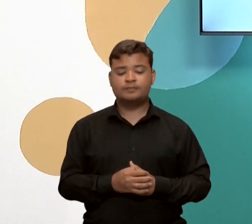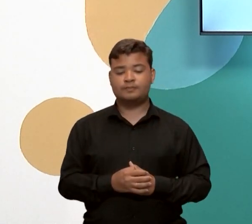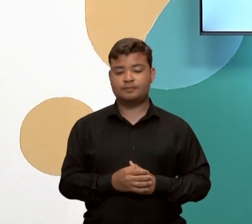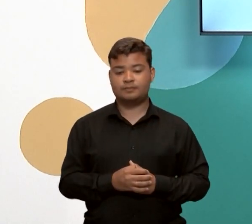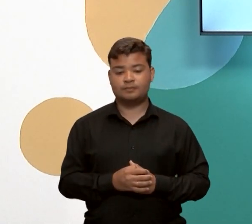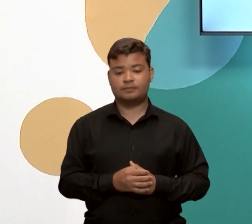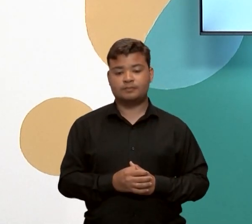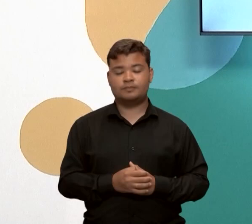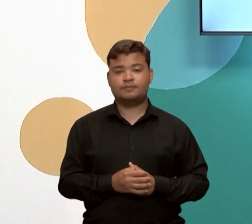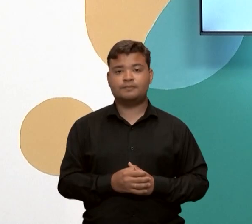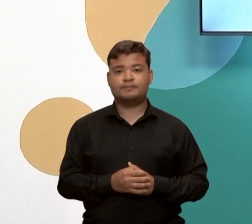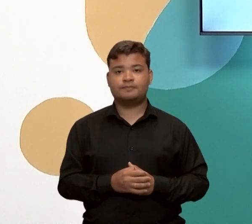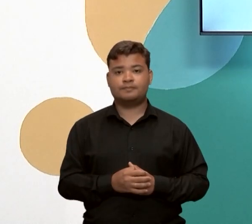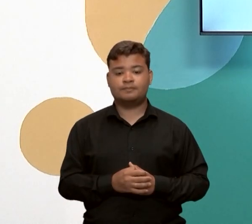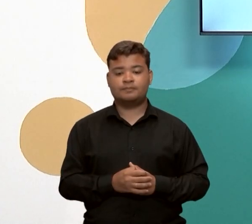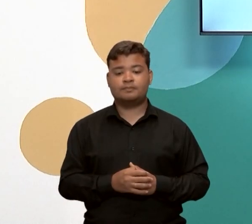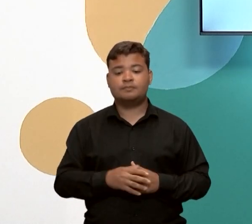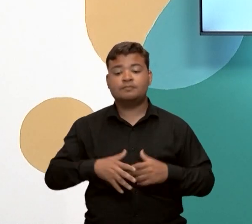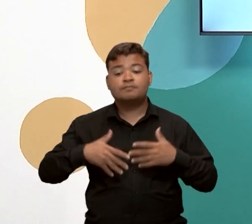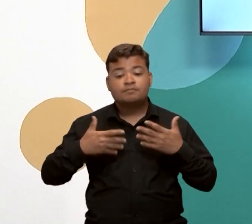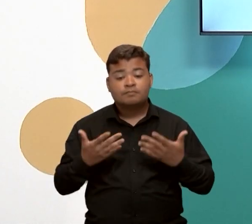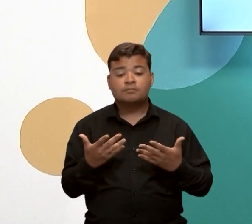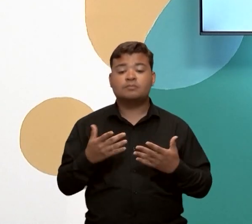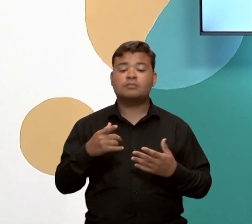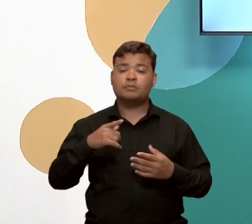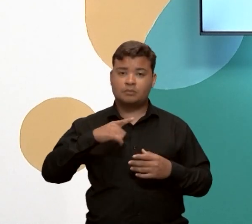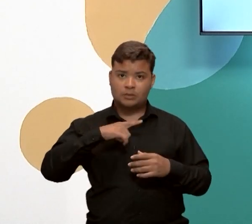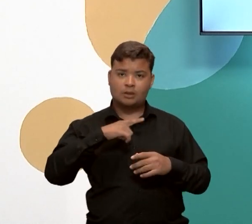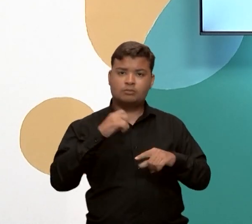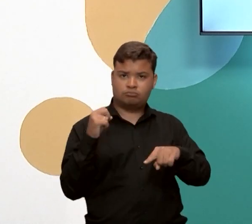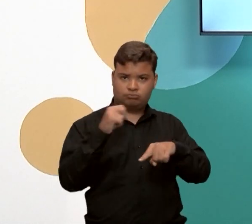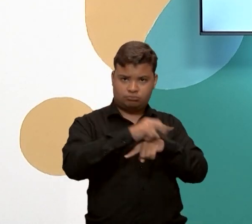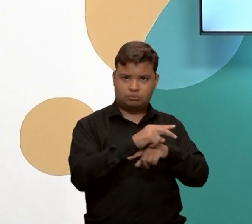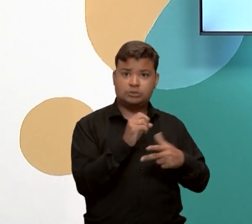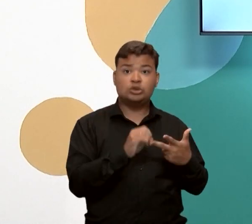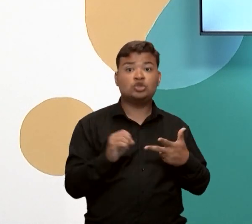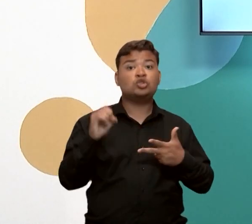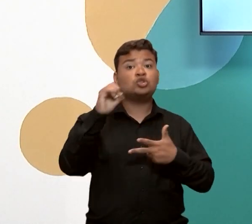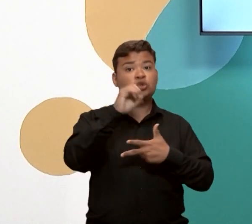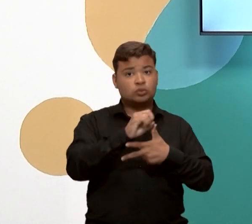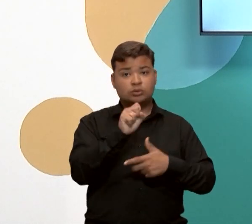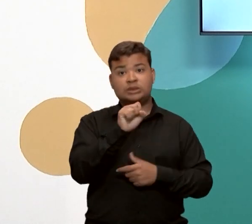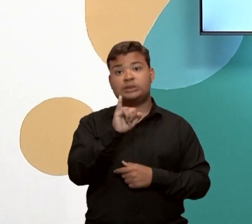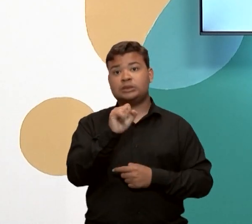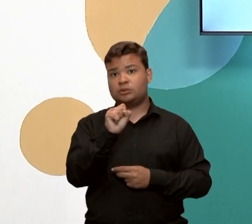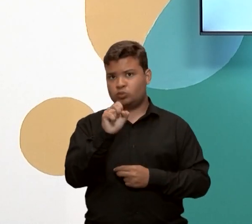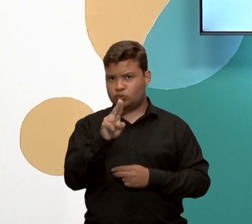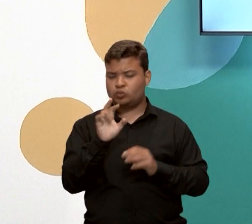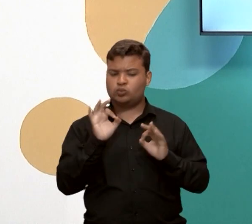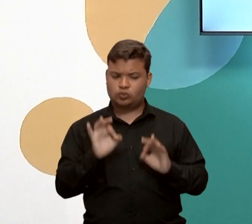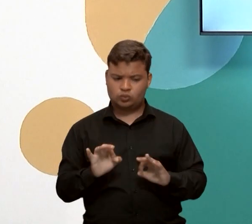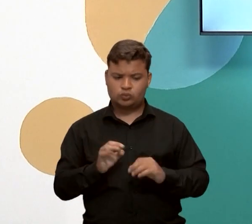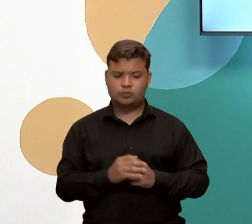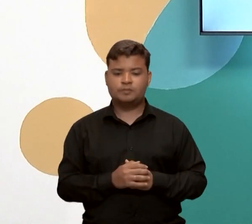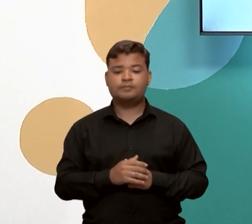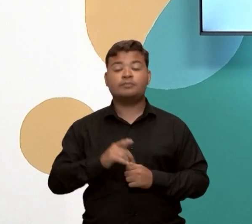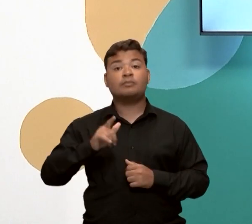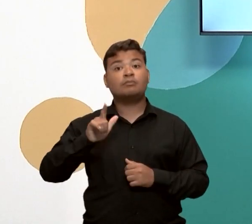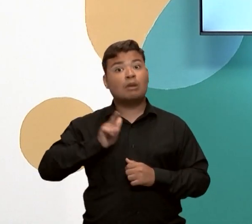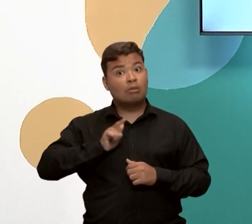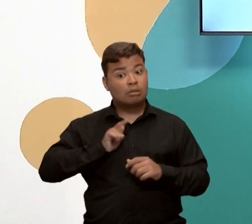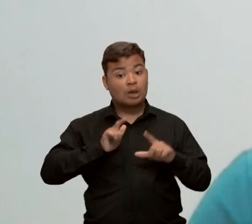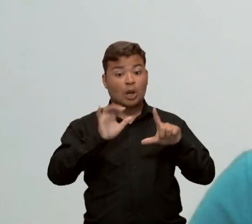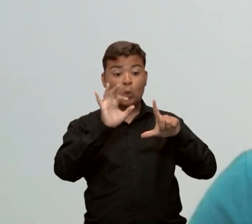Bom, a gente tem a entrada por SISU, então é muito importante ressaltar que a gente tem as